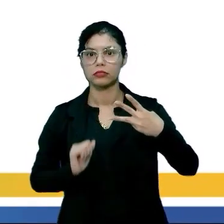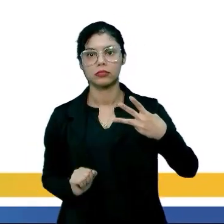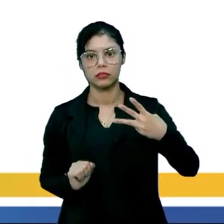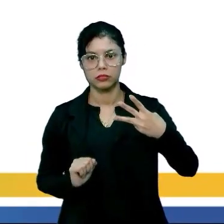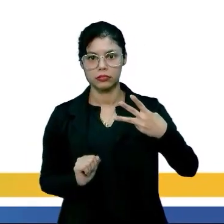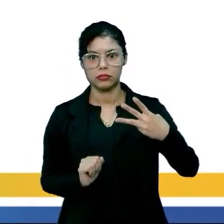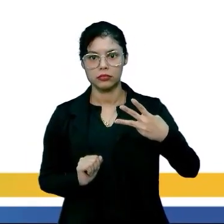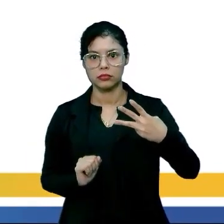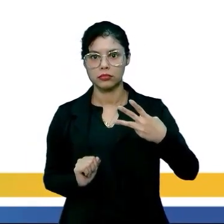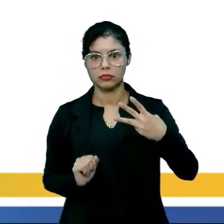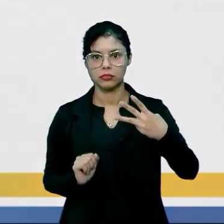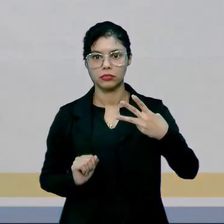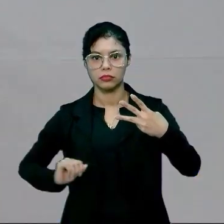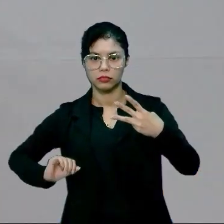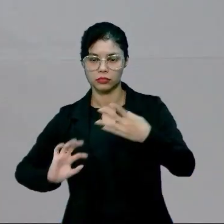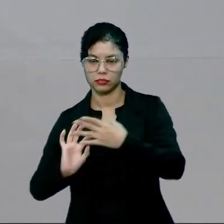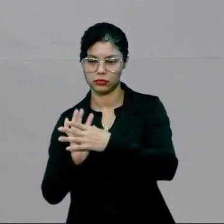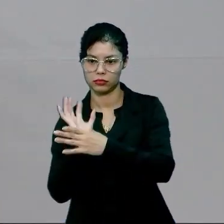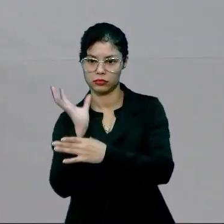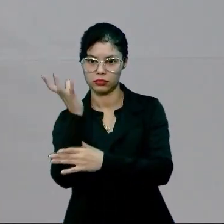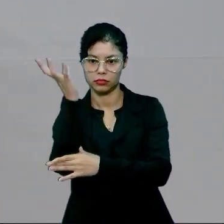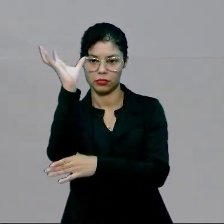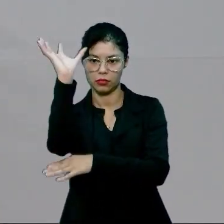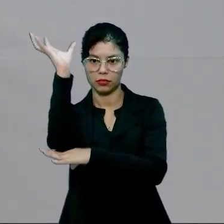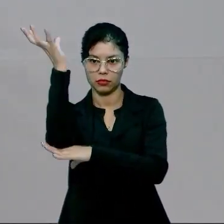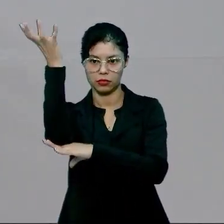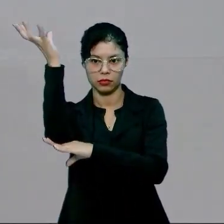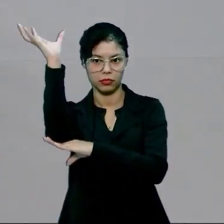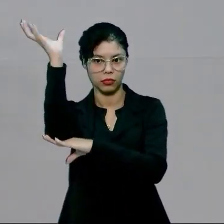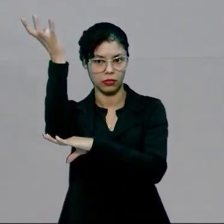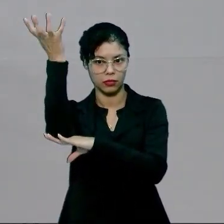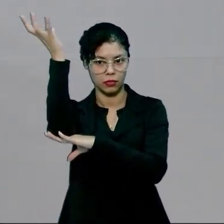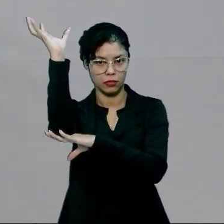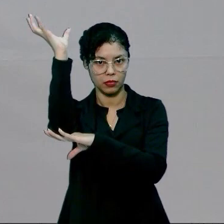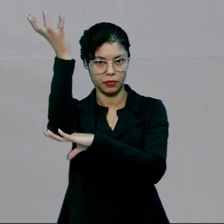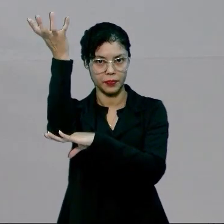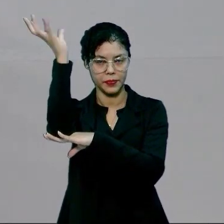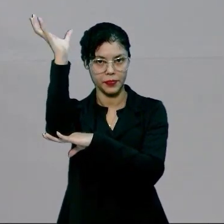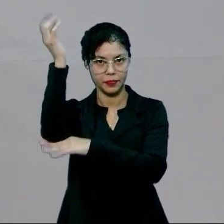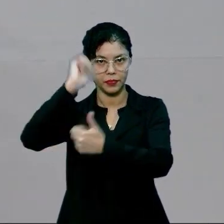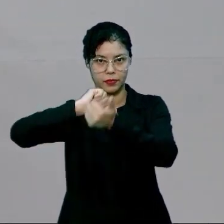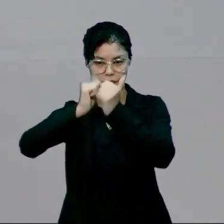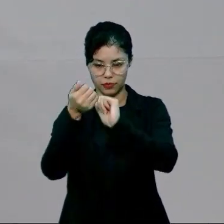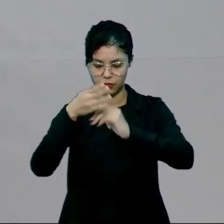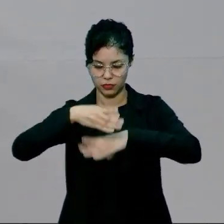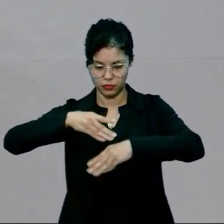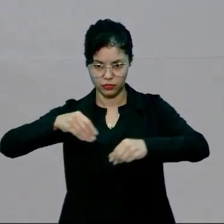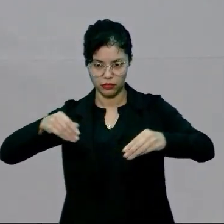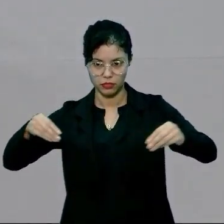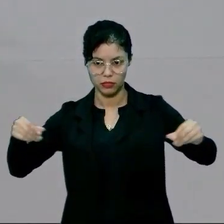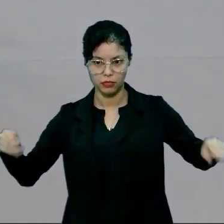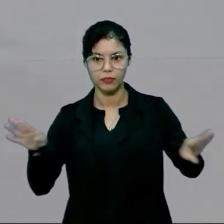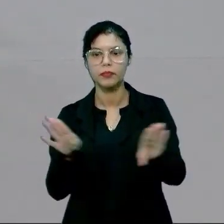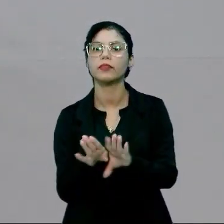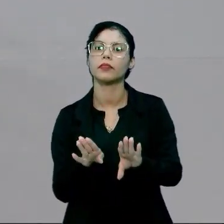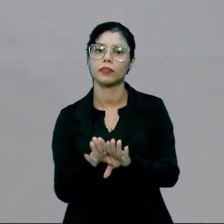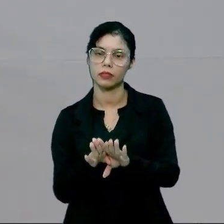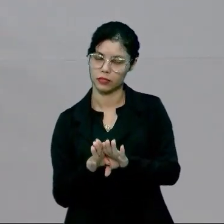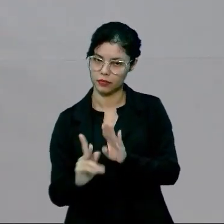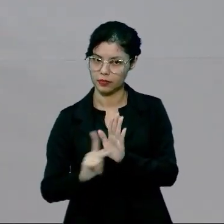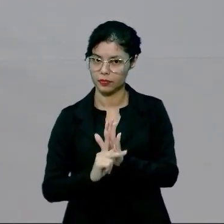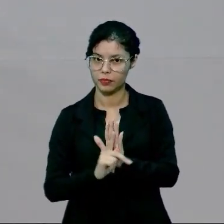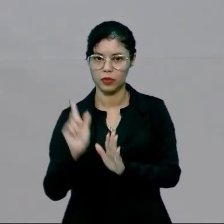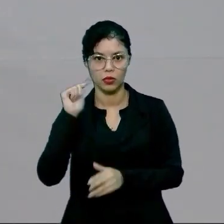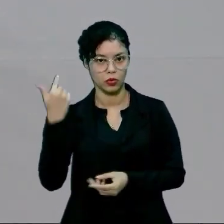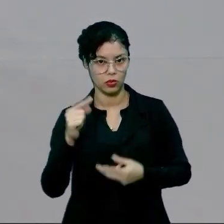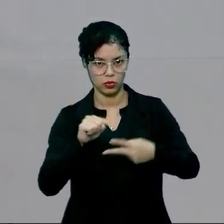consideradas gimnospermas, tá? É um grupo mais adaptado ao ambiente terrestre, até porque os outros 2 grupos, pessoal,